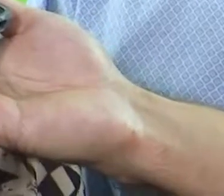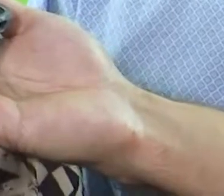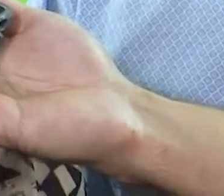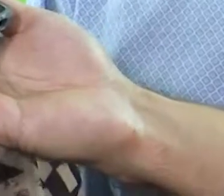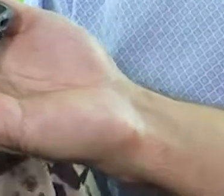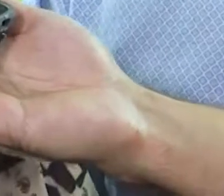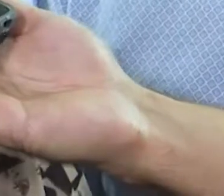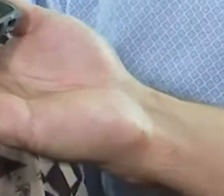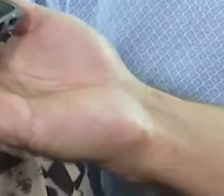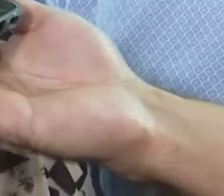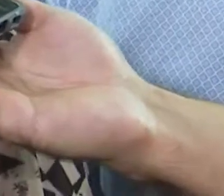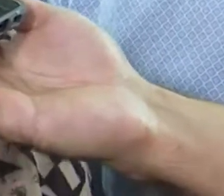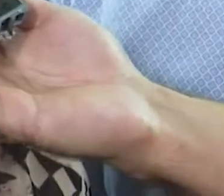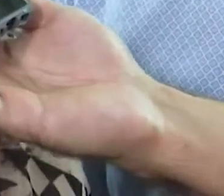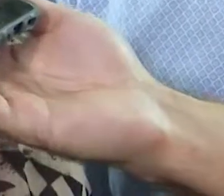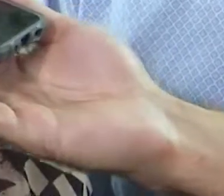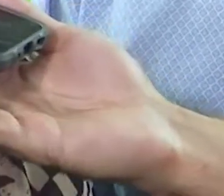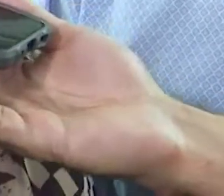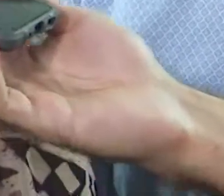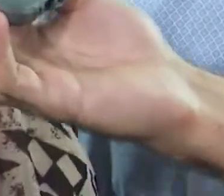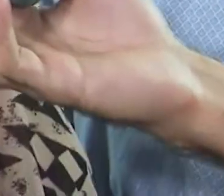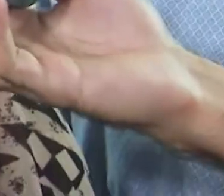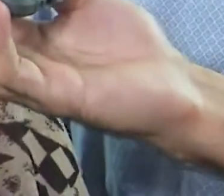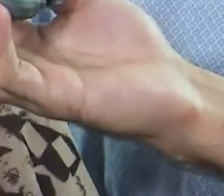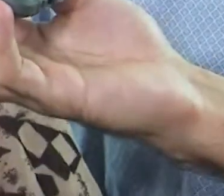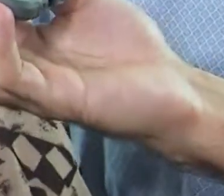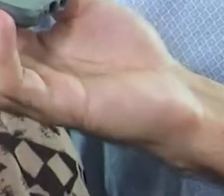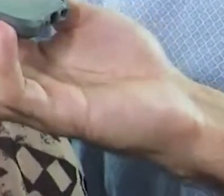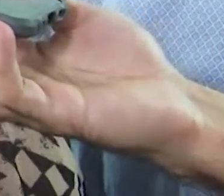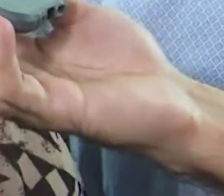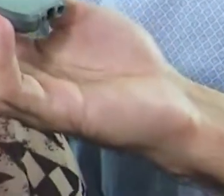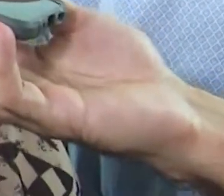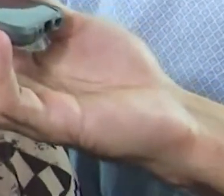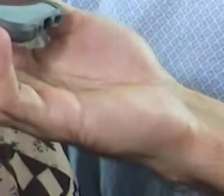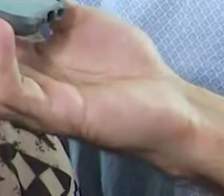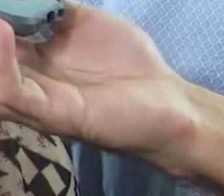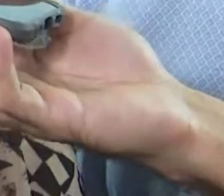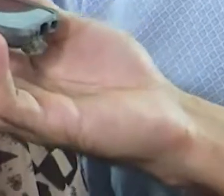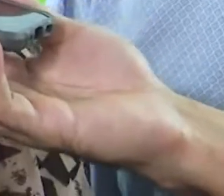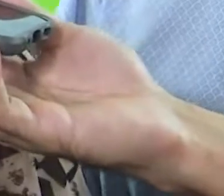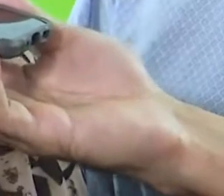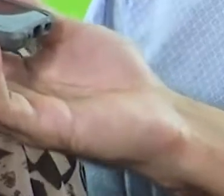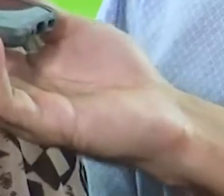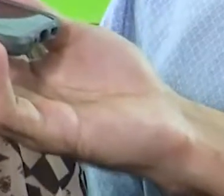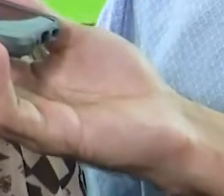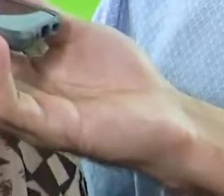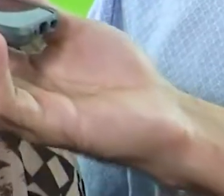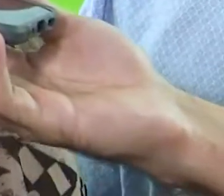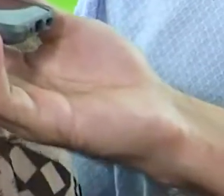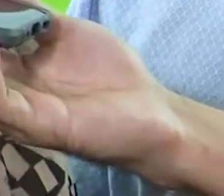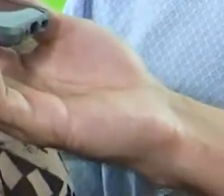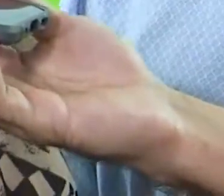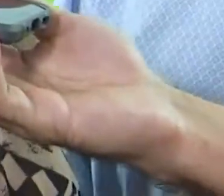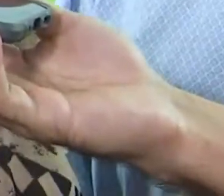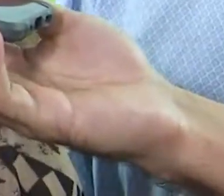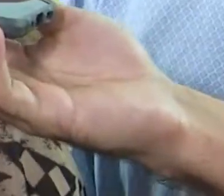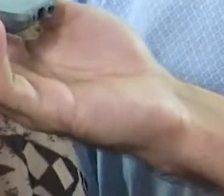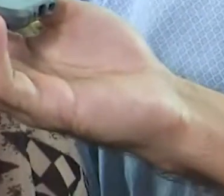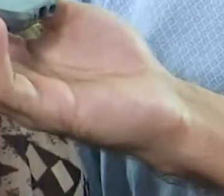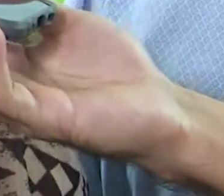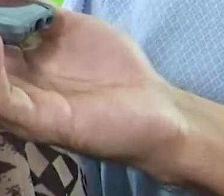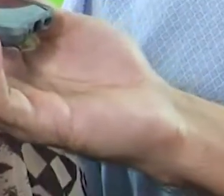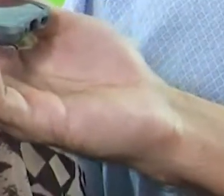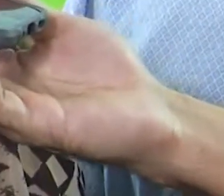e desejadas, porque dá àquela família uma condição social melhor, dá uma condição de crédito